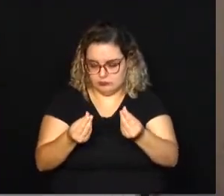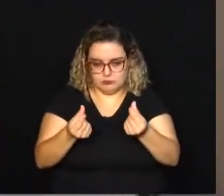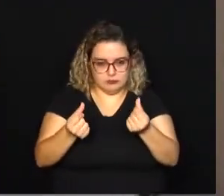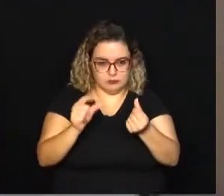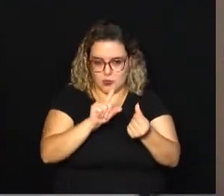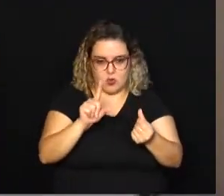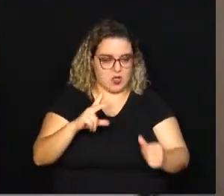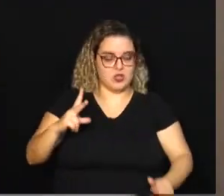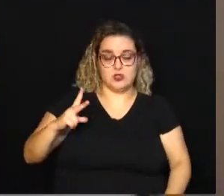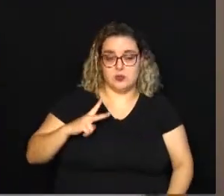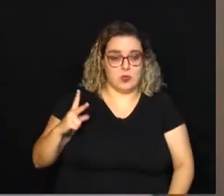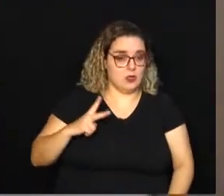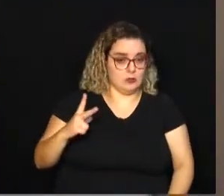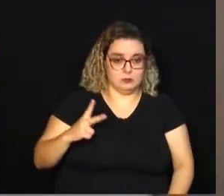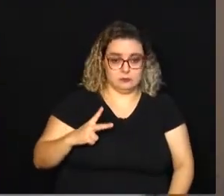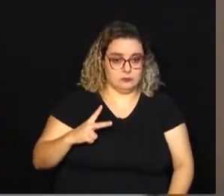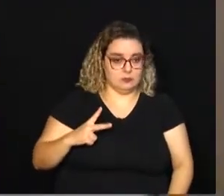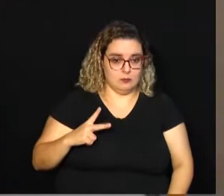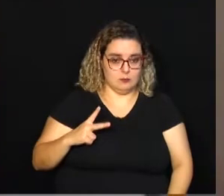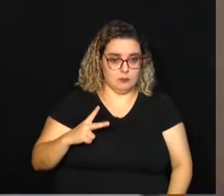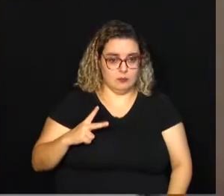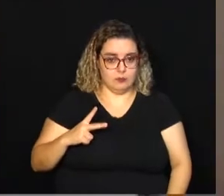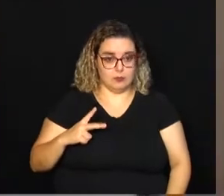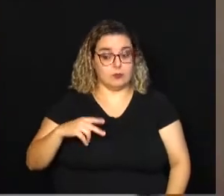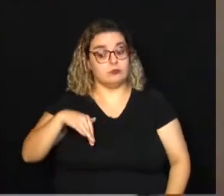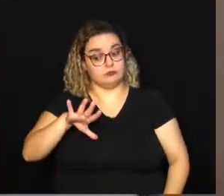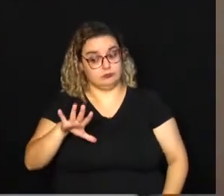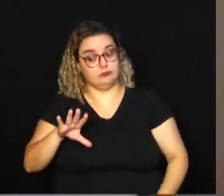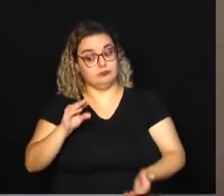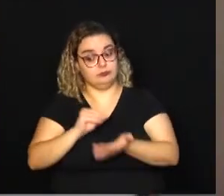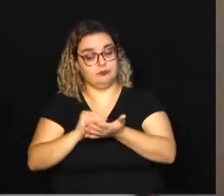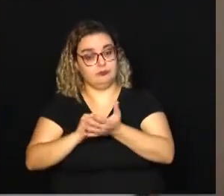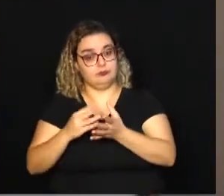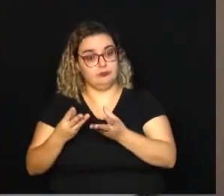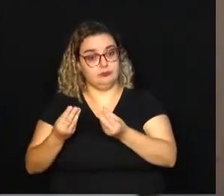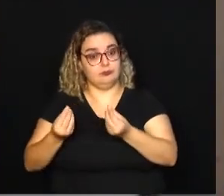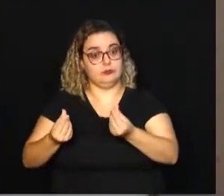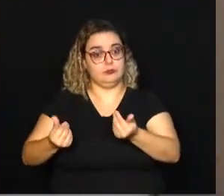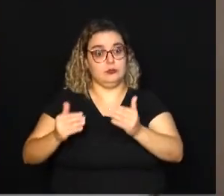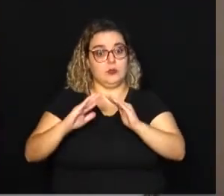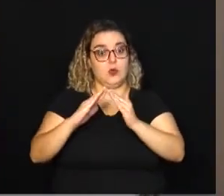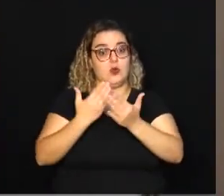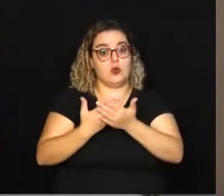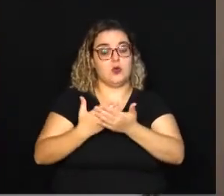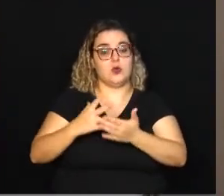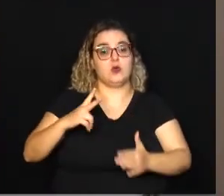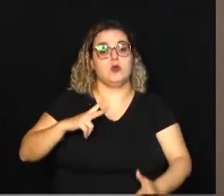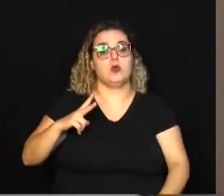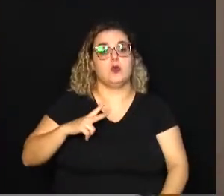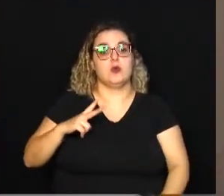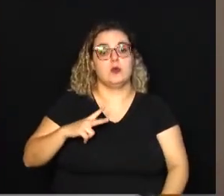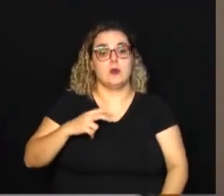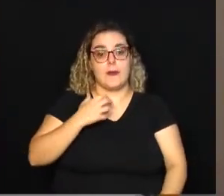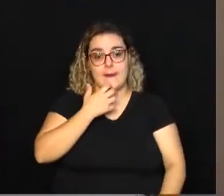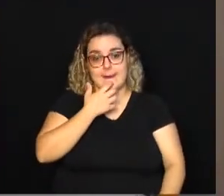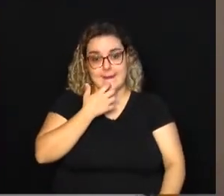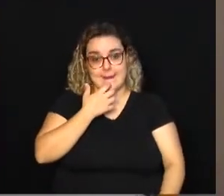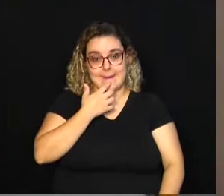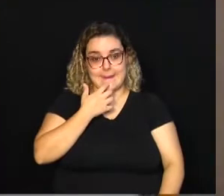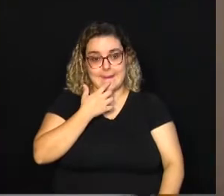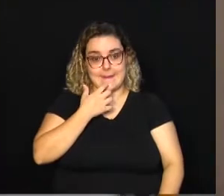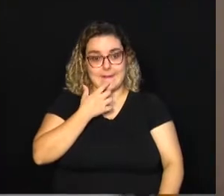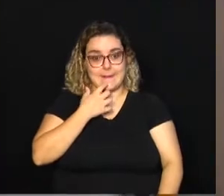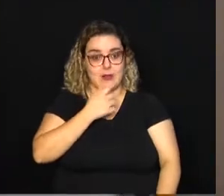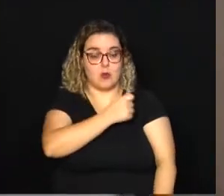particular, porque ela é mais desqualificada ainda, porque a escola particular só visa a meritocracia, o aluno